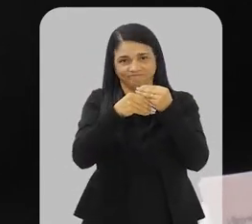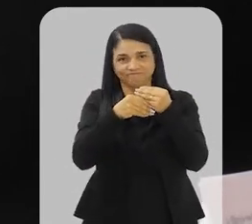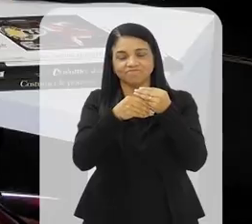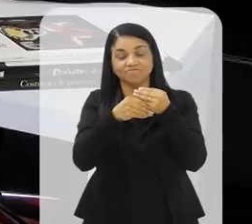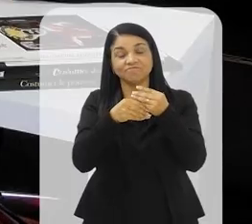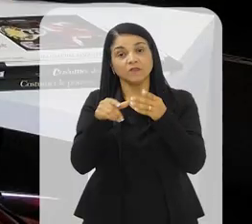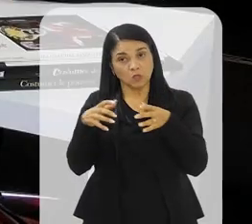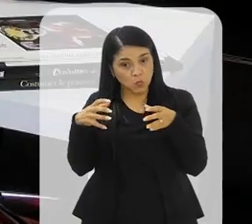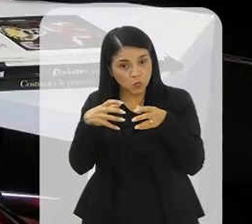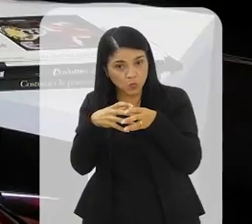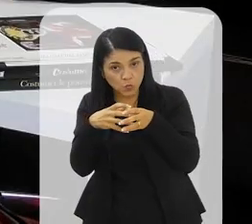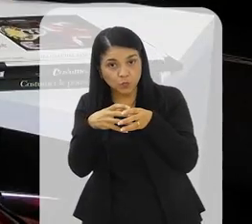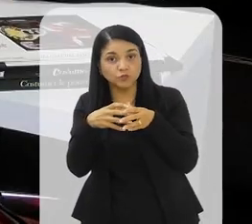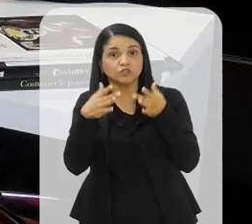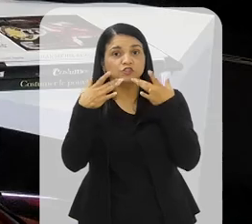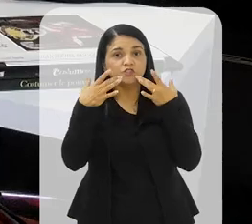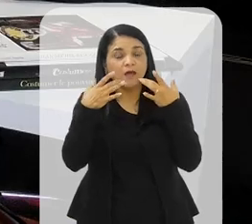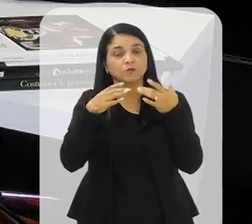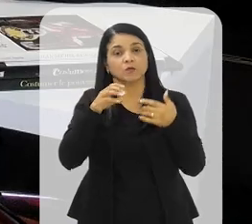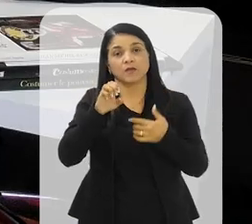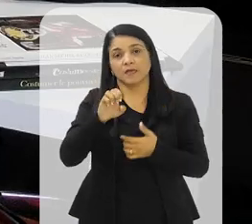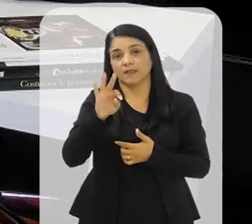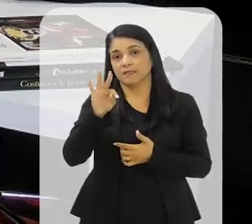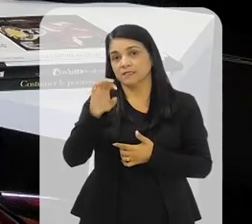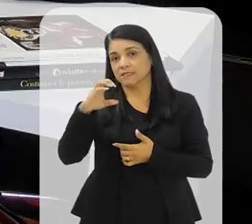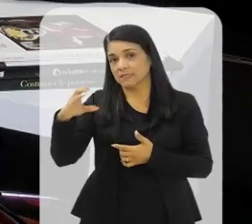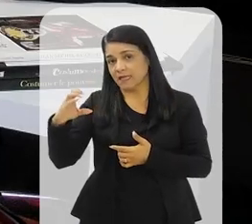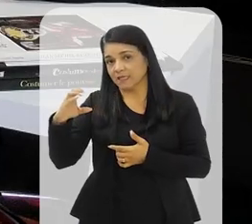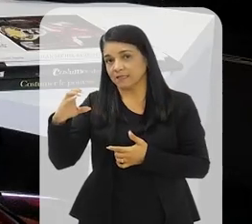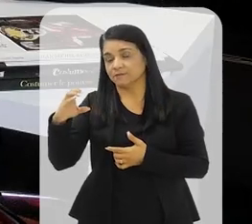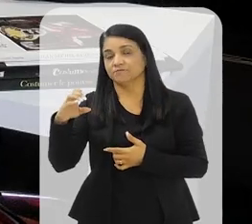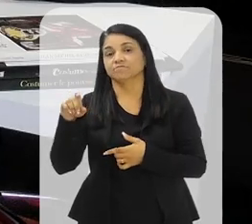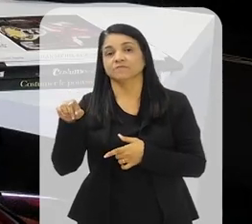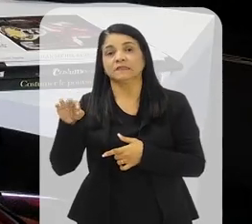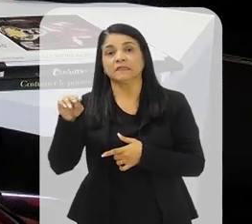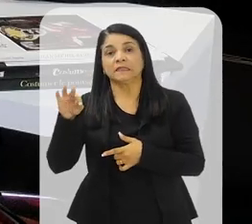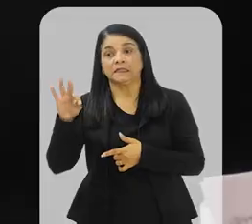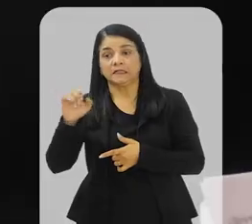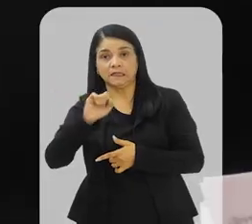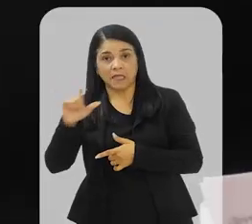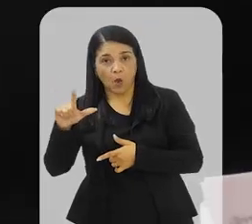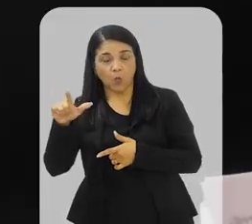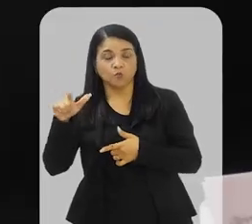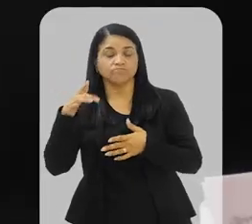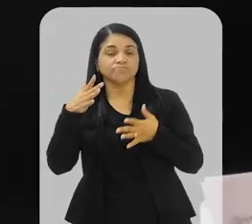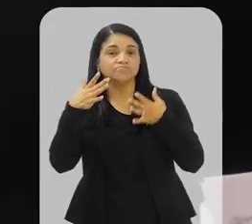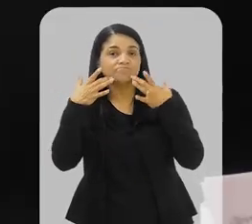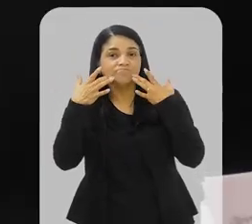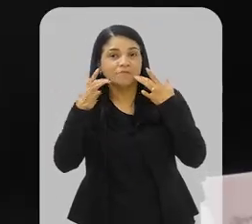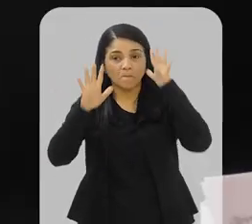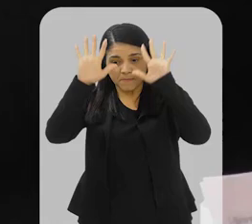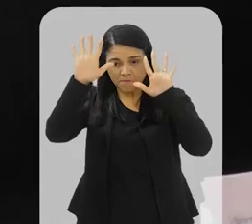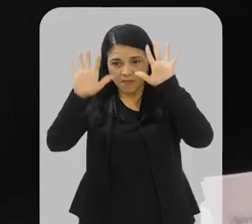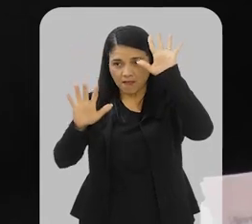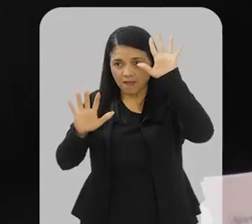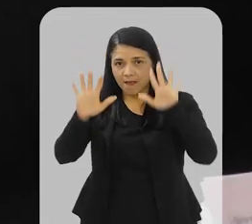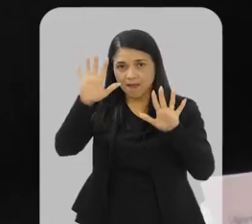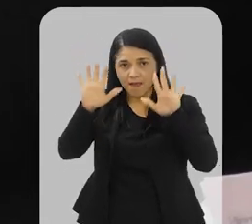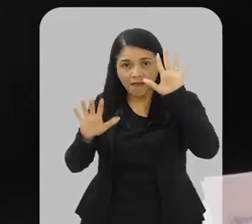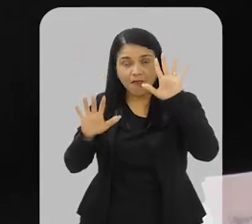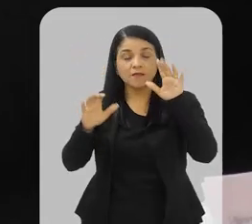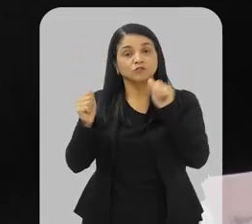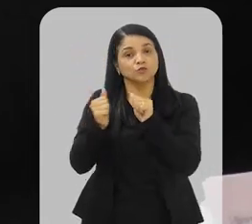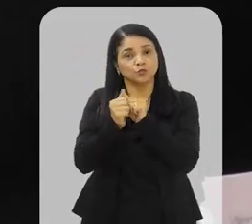e você tem uma companhia de teatro eu tenho uma companhia chamada etc e tal uma compania de teatro mímica e há 30 anos eu e Álvaro